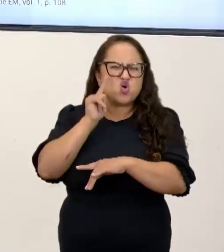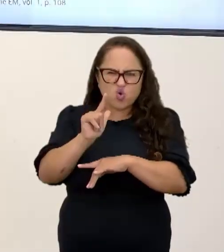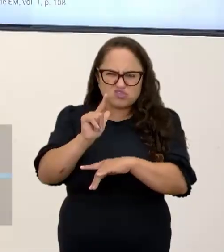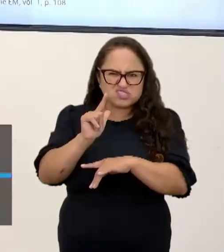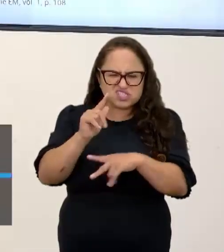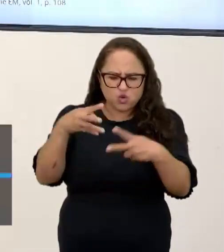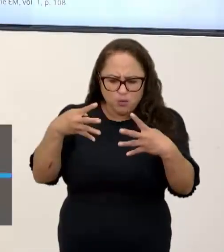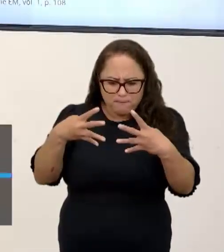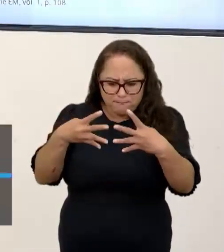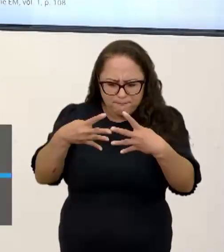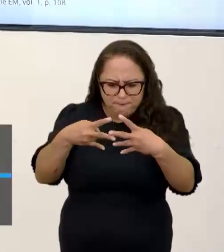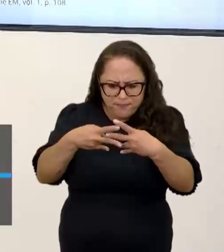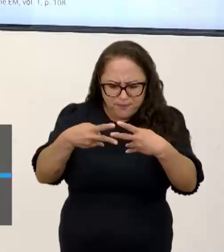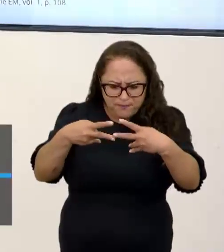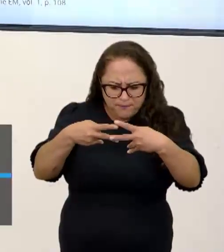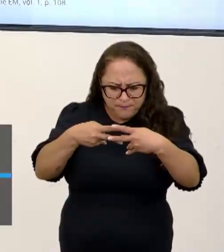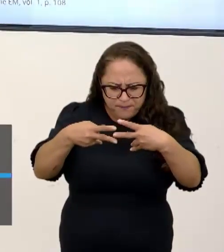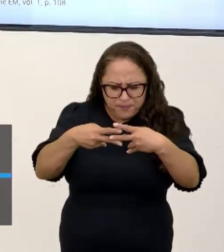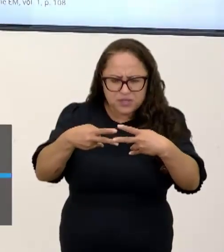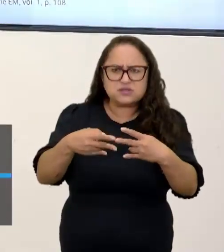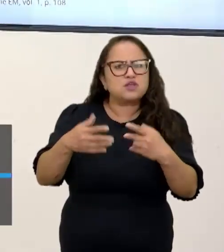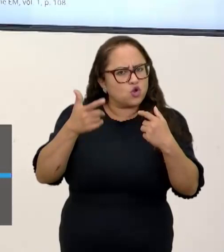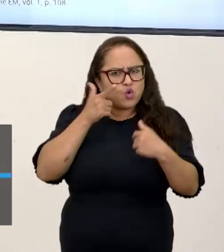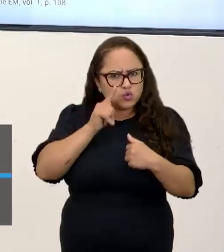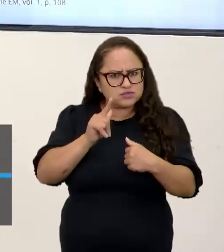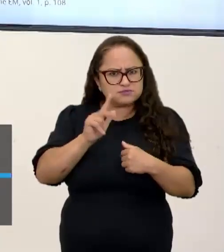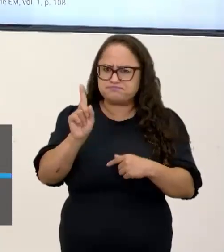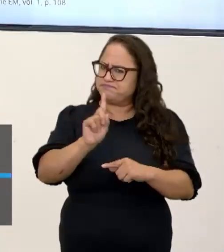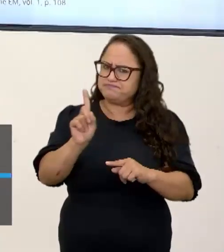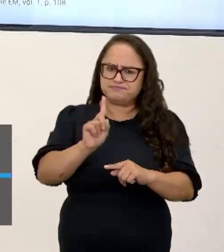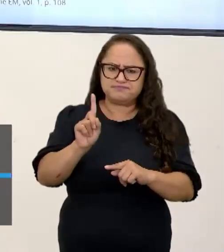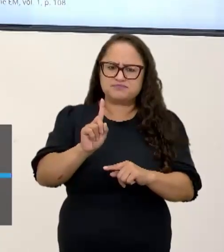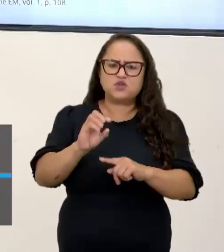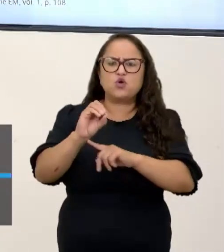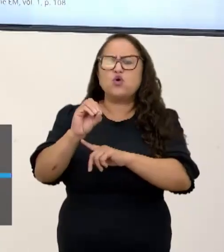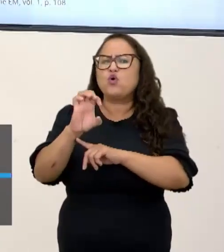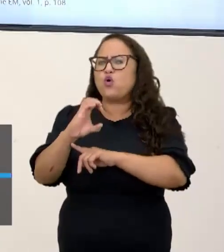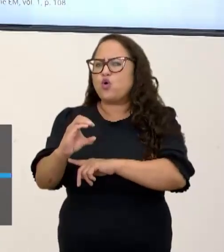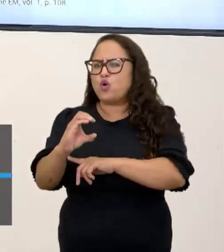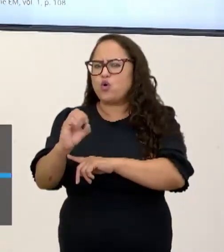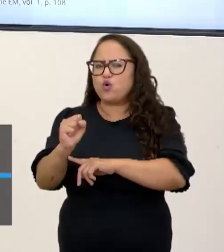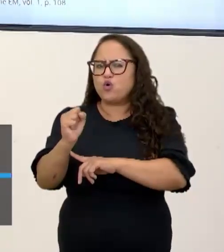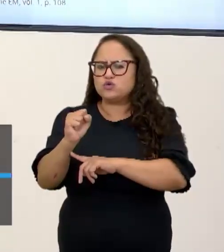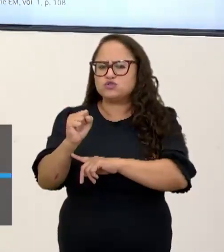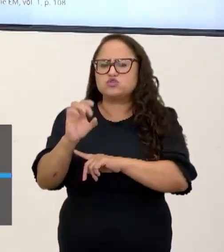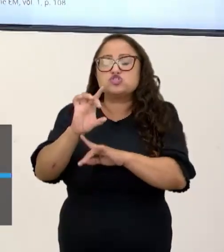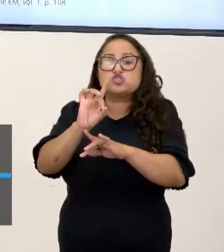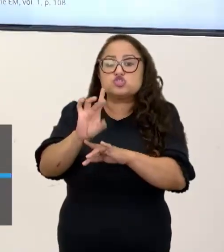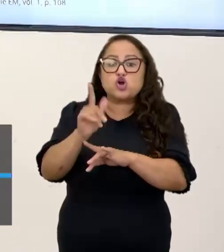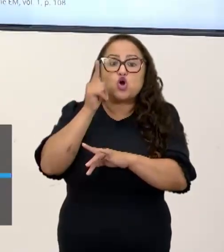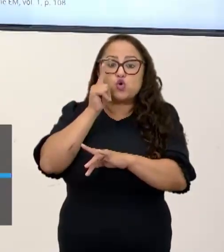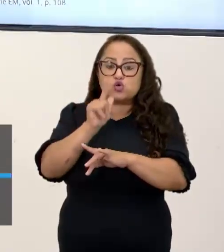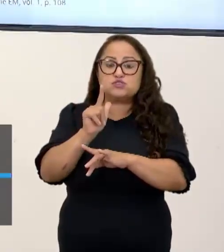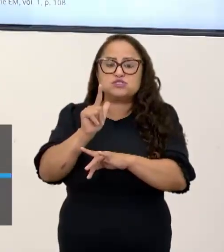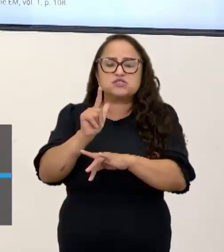Se eu pegar heptágonos, aquele com 7 lados, dá para encaixar? Não. Octógonos com 8 lados, dá para encaixar? Não. Só dá para